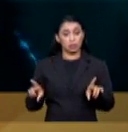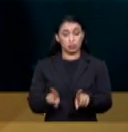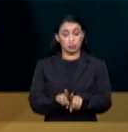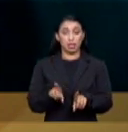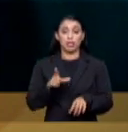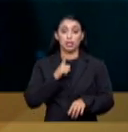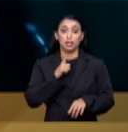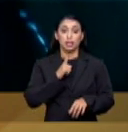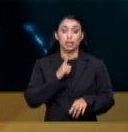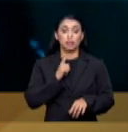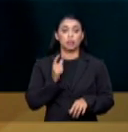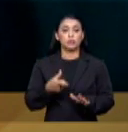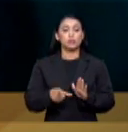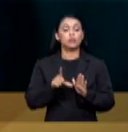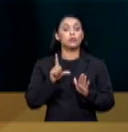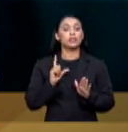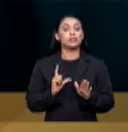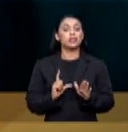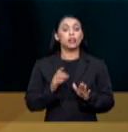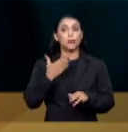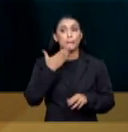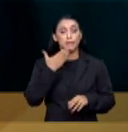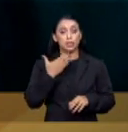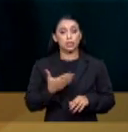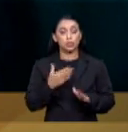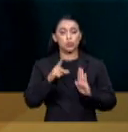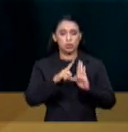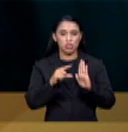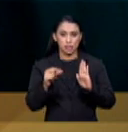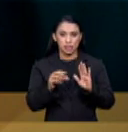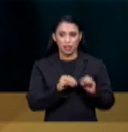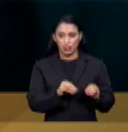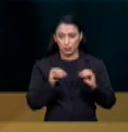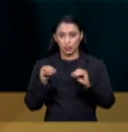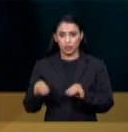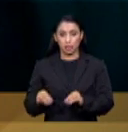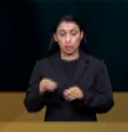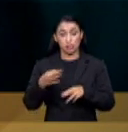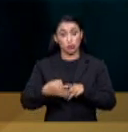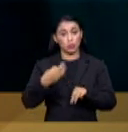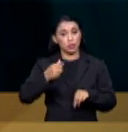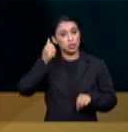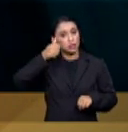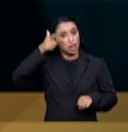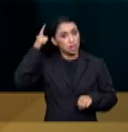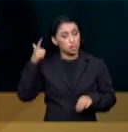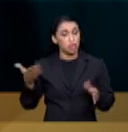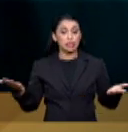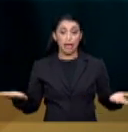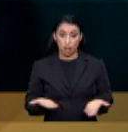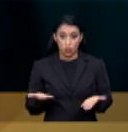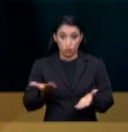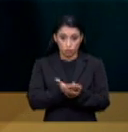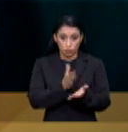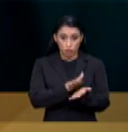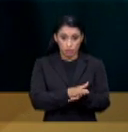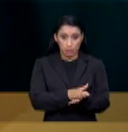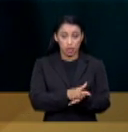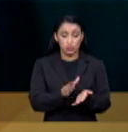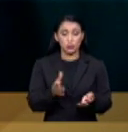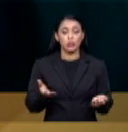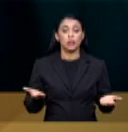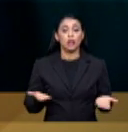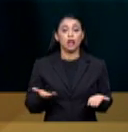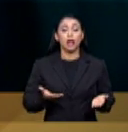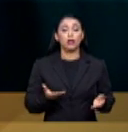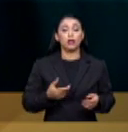nós temos que, no anterior, pediu destaque o ministro Alexandre de Moraes. Nesse agora, pediu